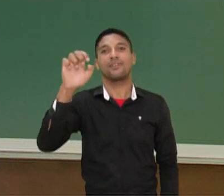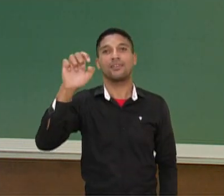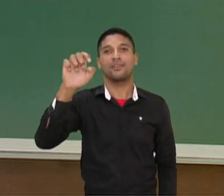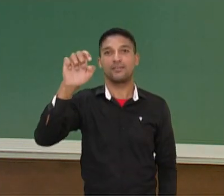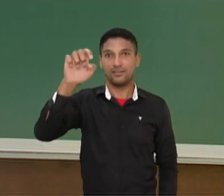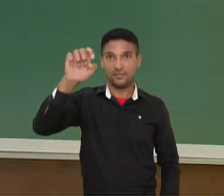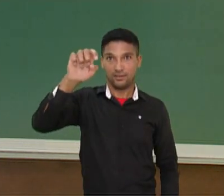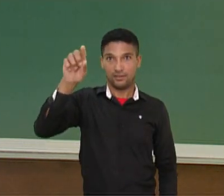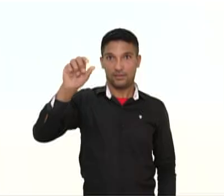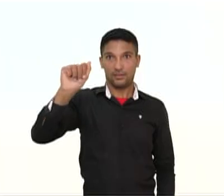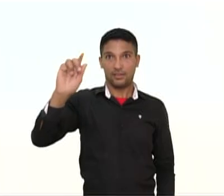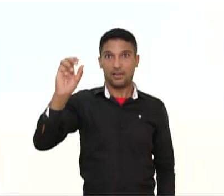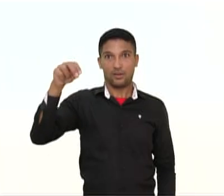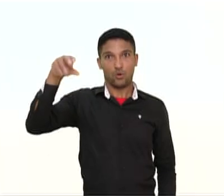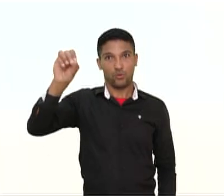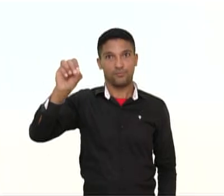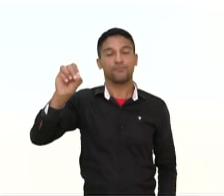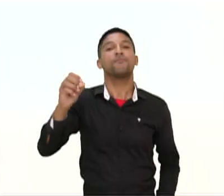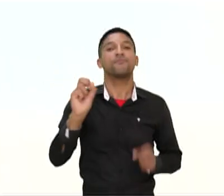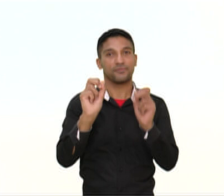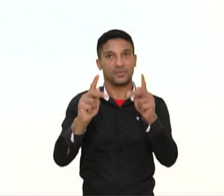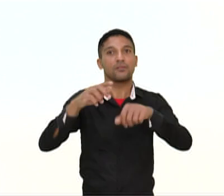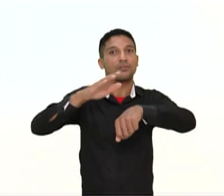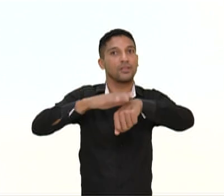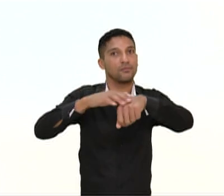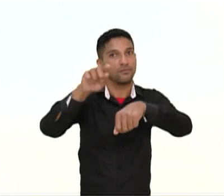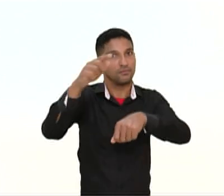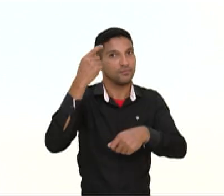Então, um tempo para você pensar em quantas diagonais tem.